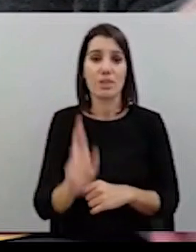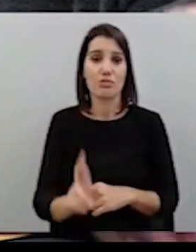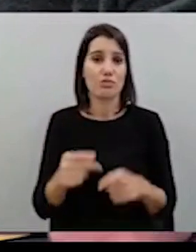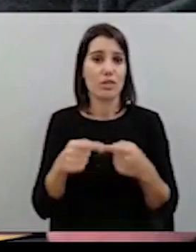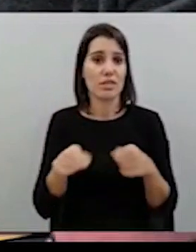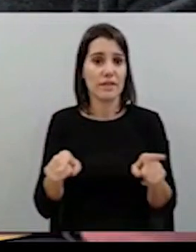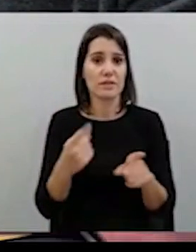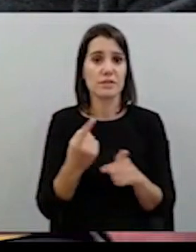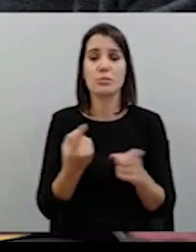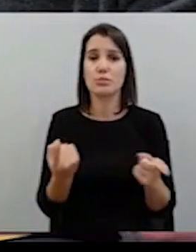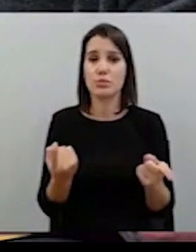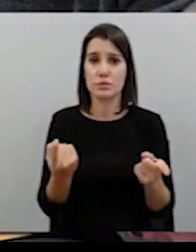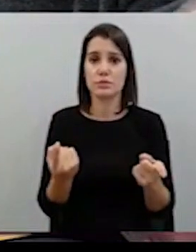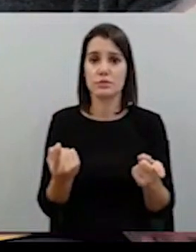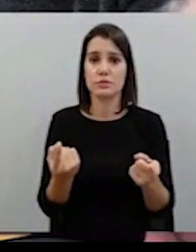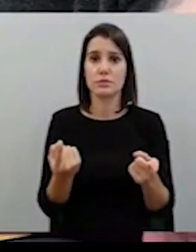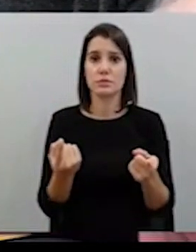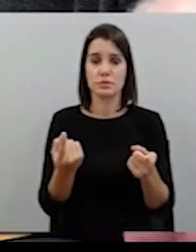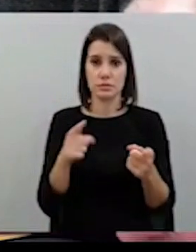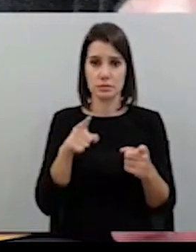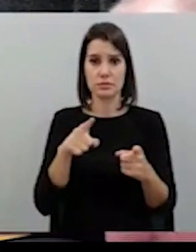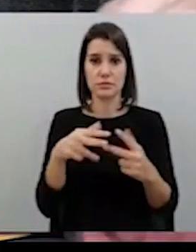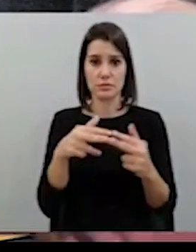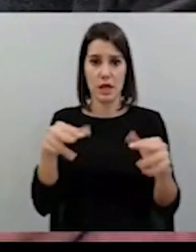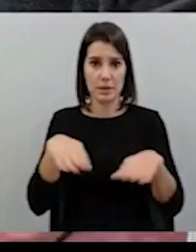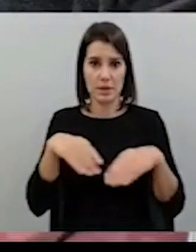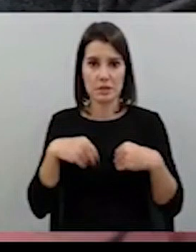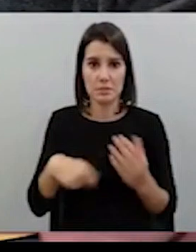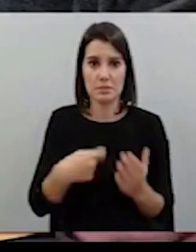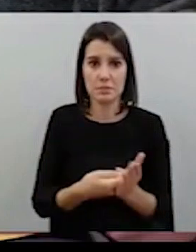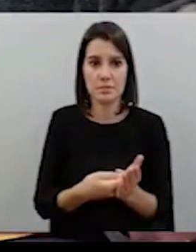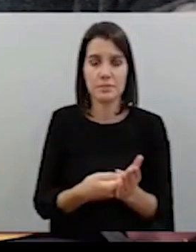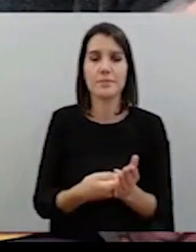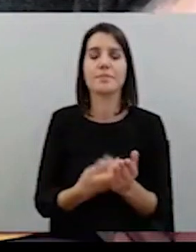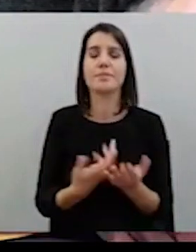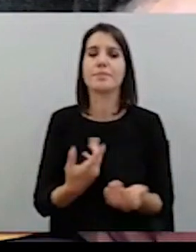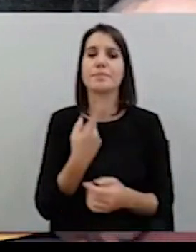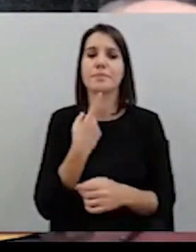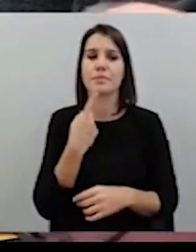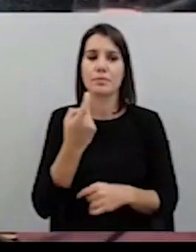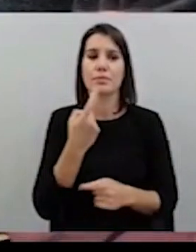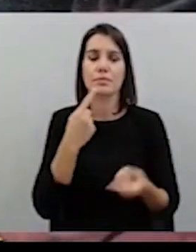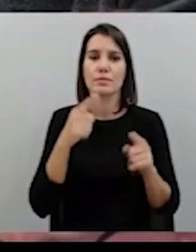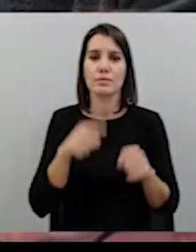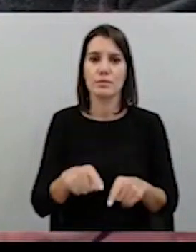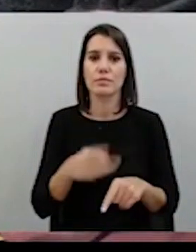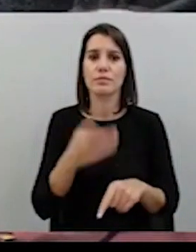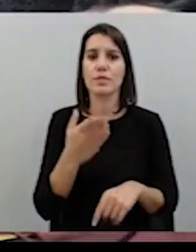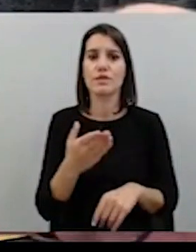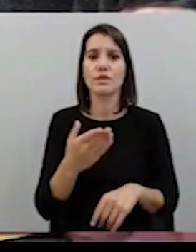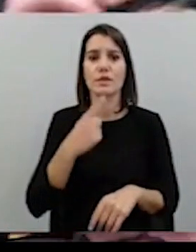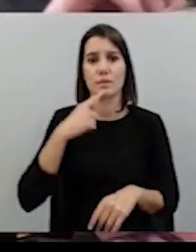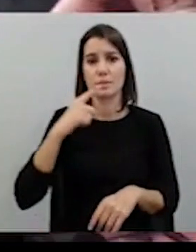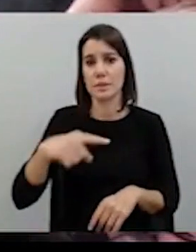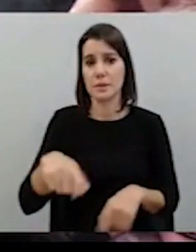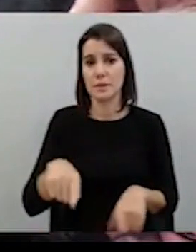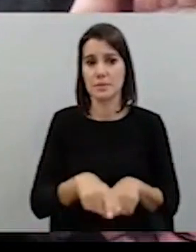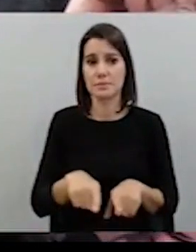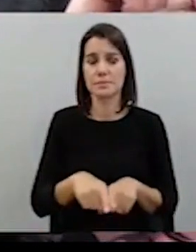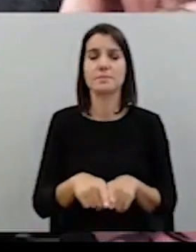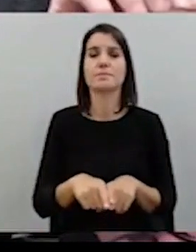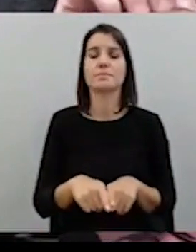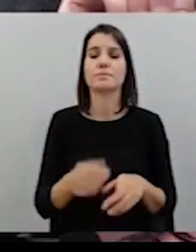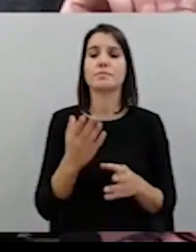seja assumida pelo município. Questiono então novamente o Executivo, com a mais repetitiva das perguntas, quando